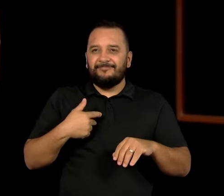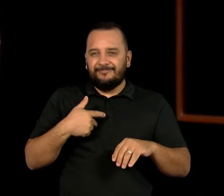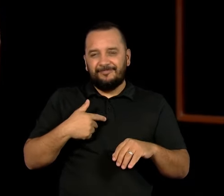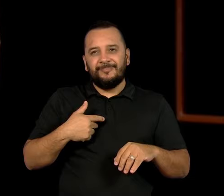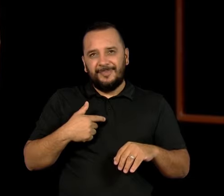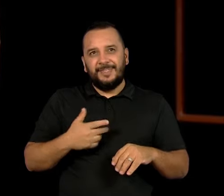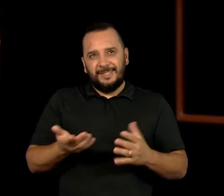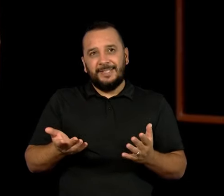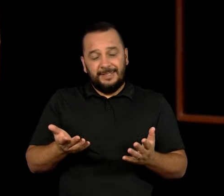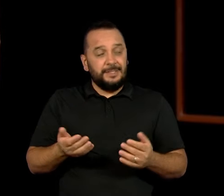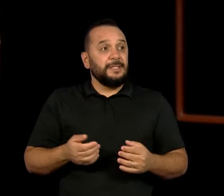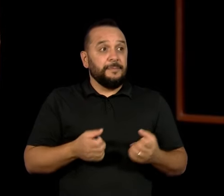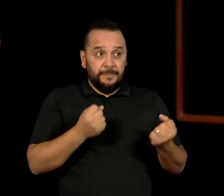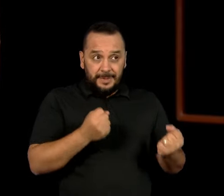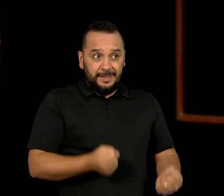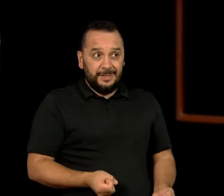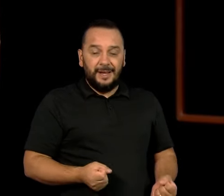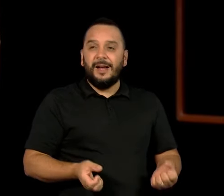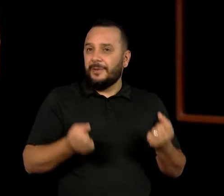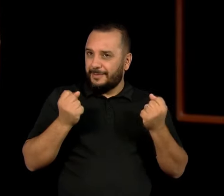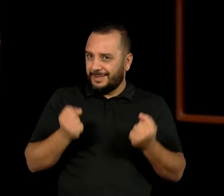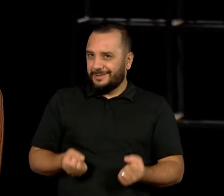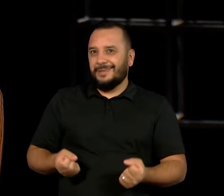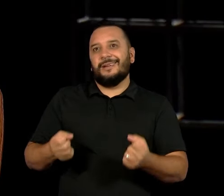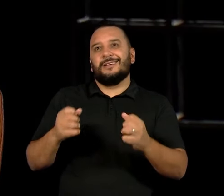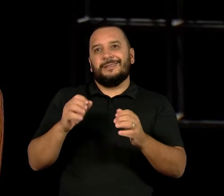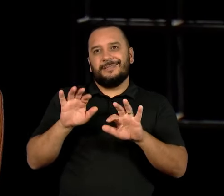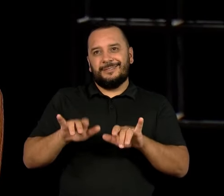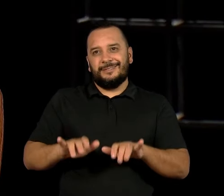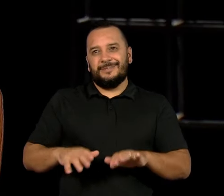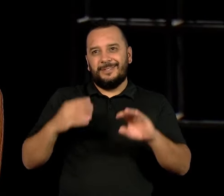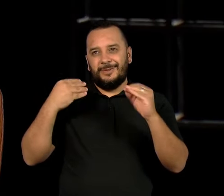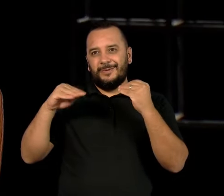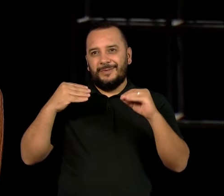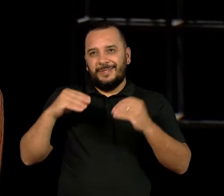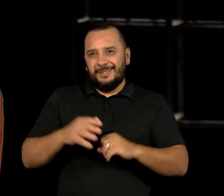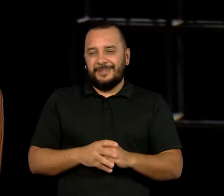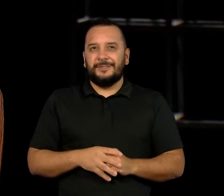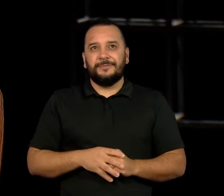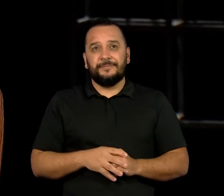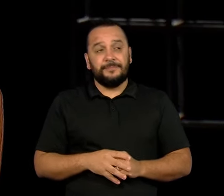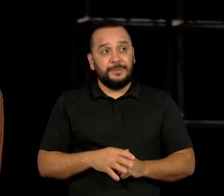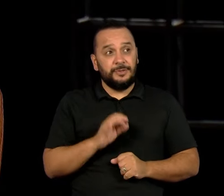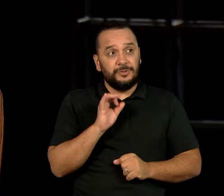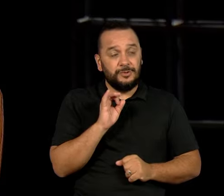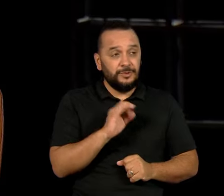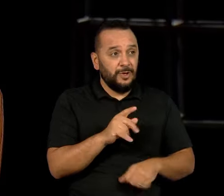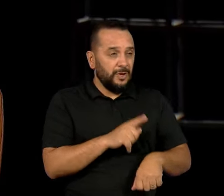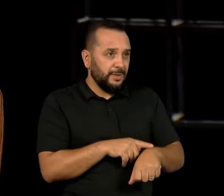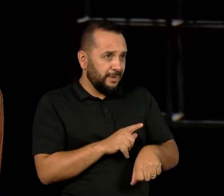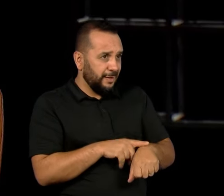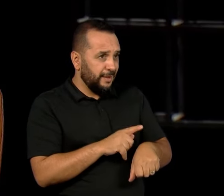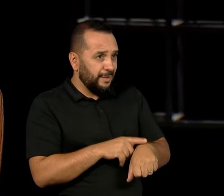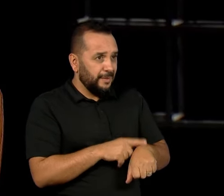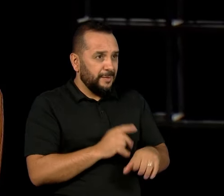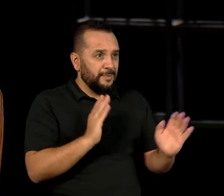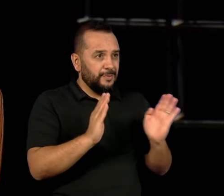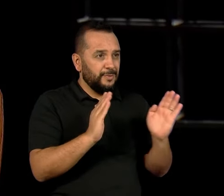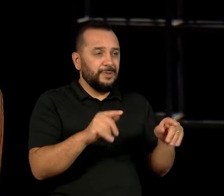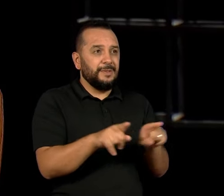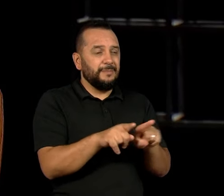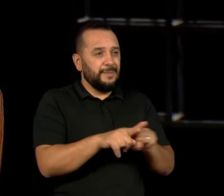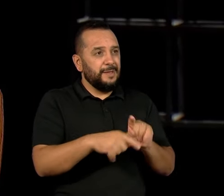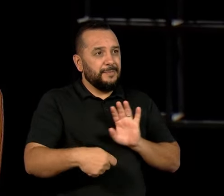essa maratona que é escrever novela. E uma loucura, porque assim, não é só, né, o tempo, a pressão. Também é aquele momento que você